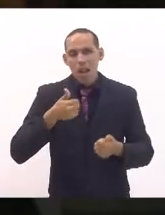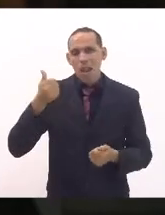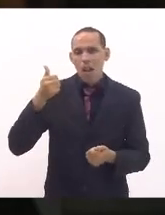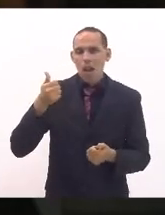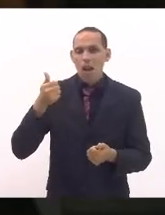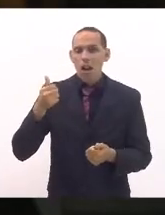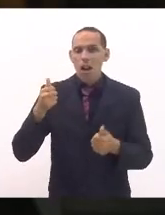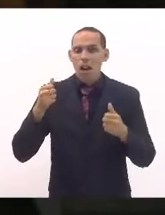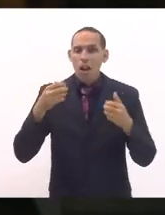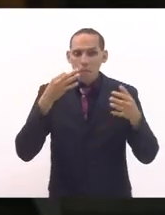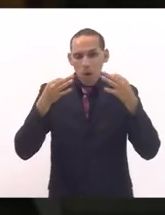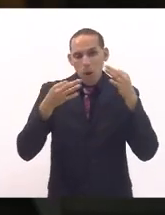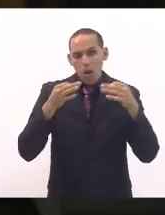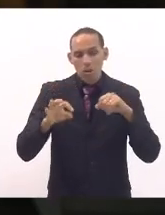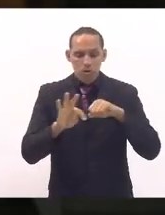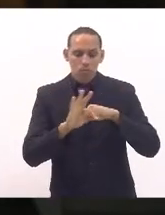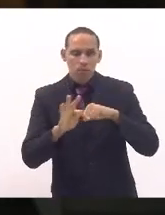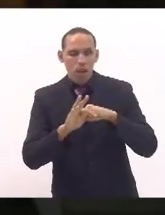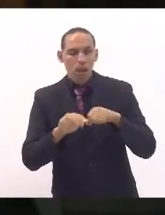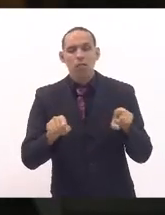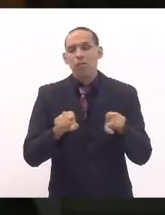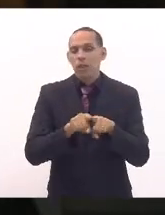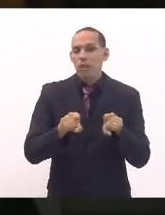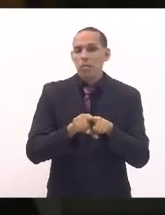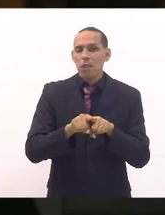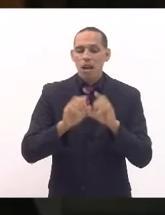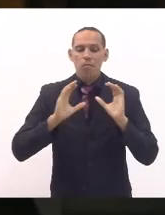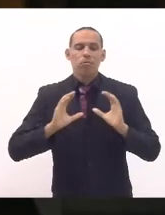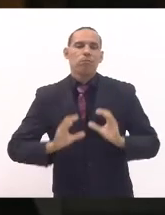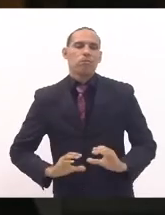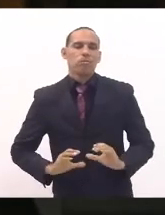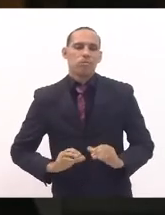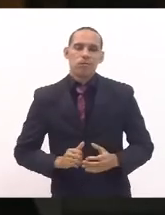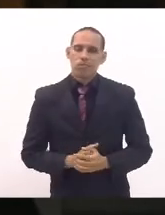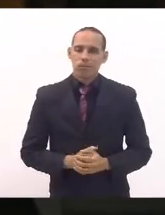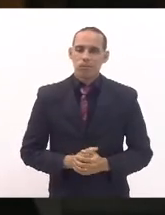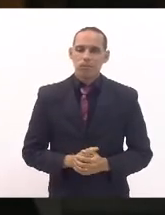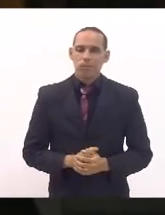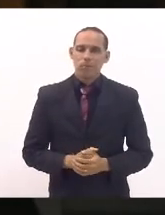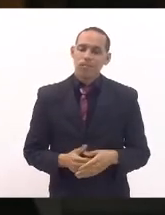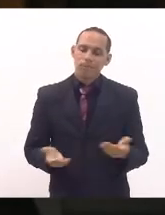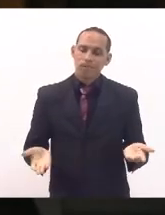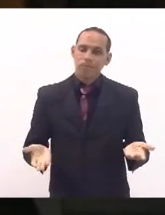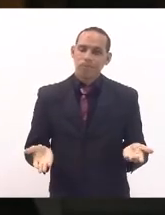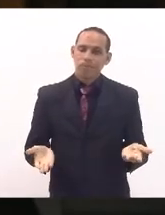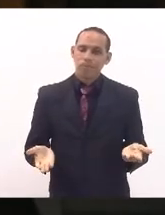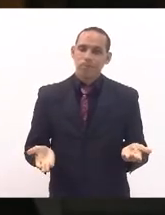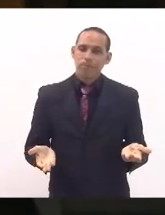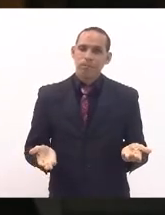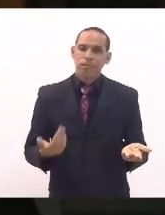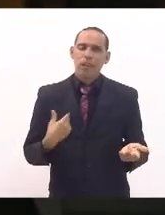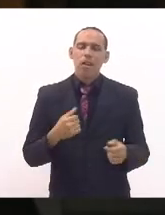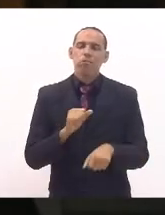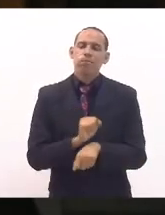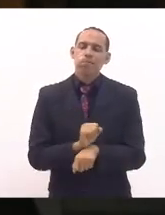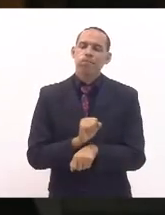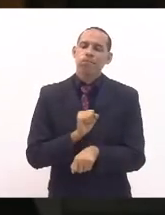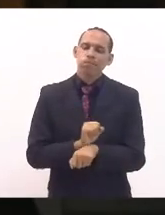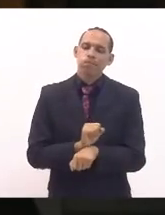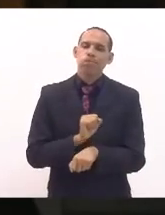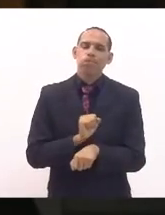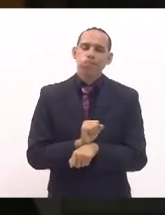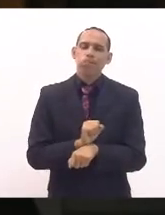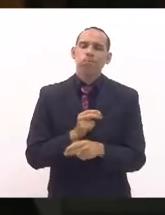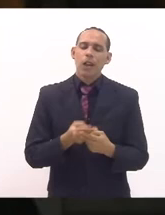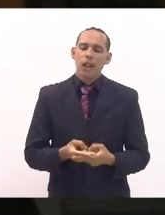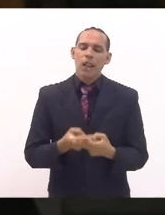técnico, quer seja sob o ponto de vista comportamental. Então, aguardei com paciência